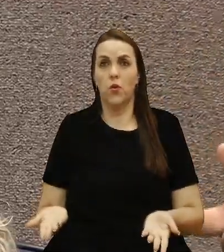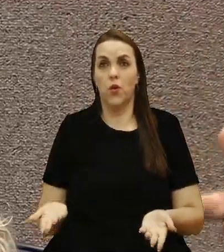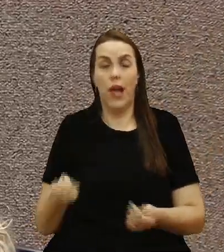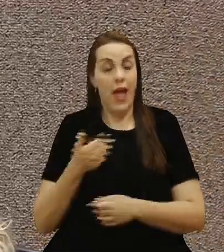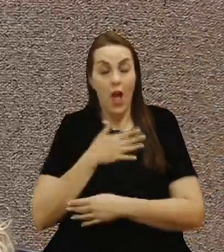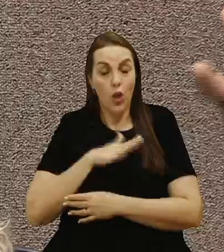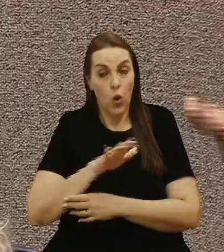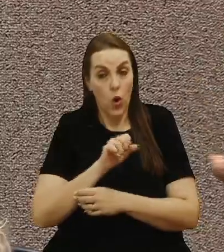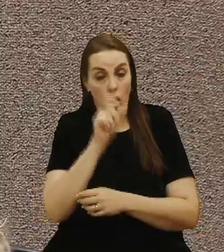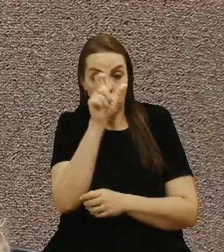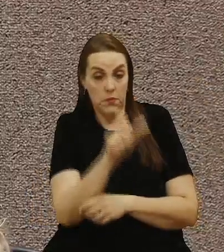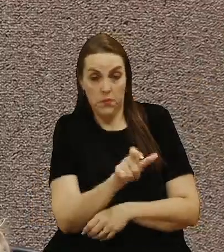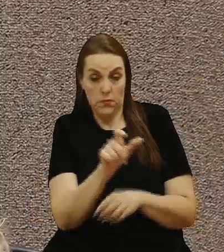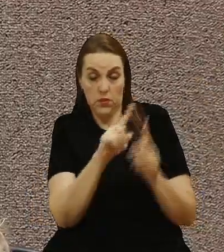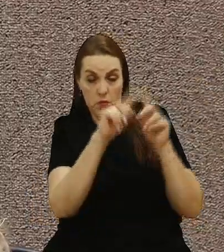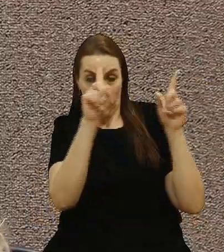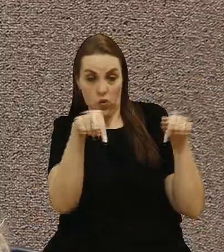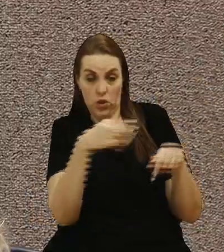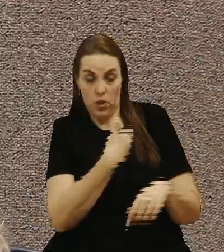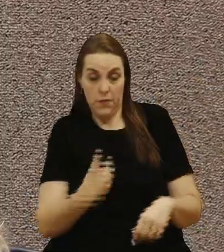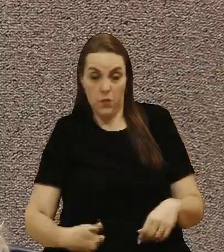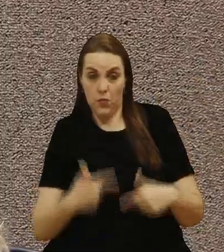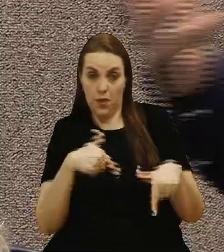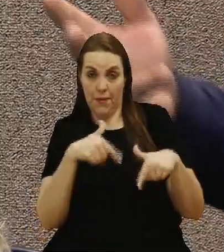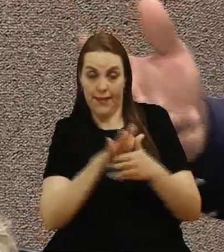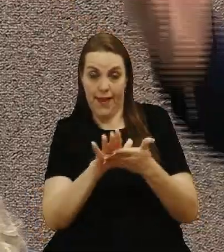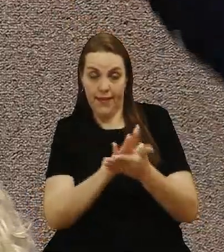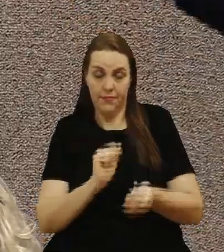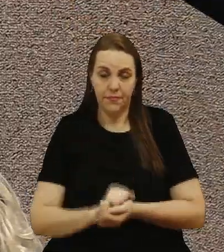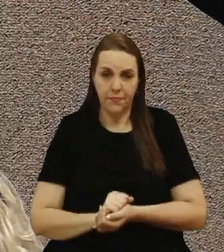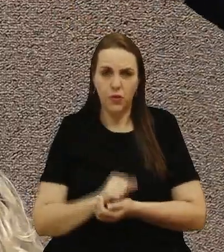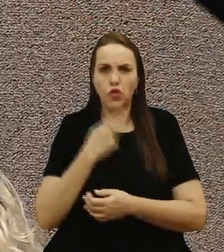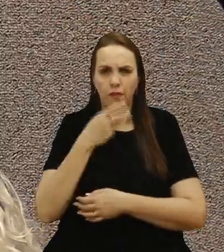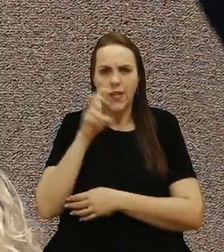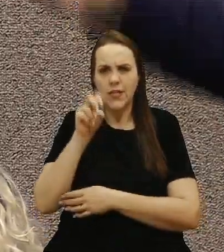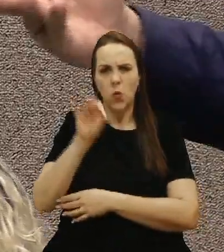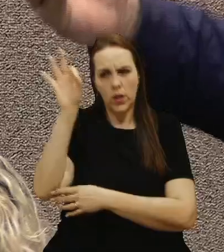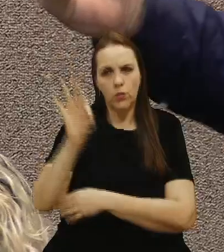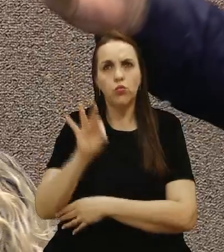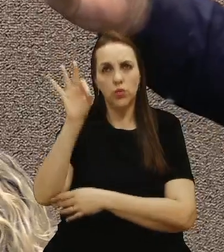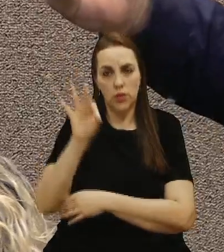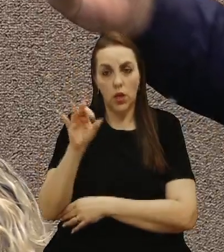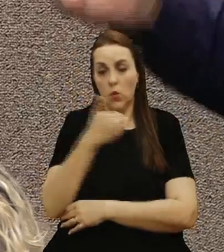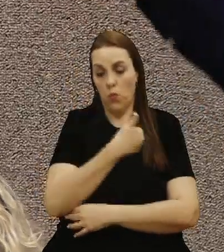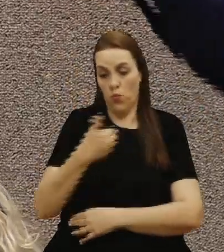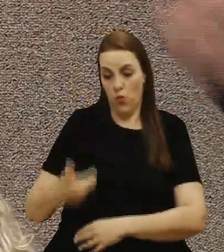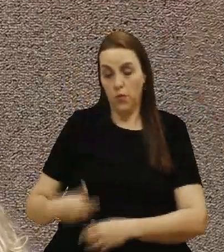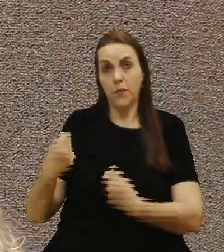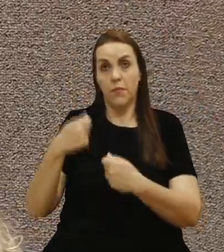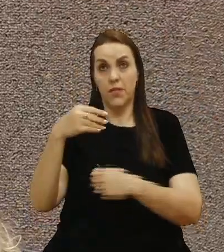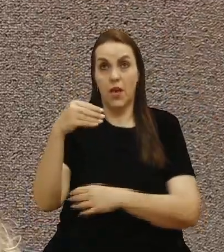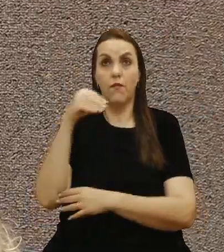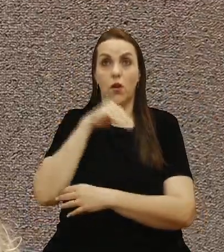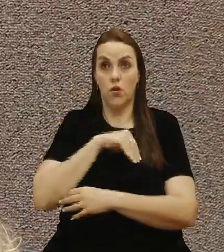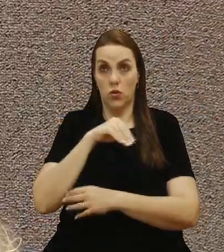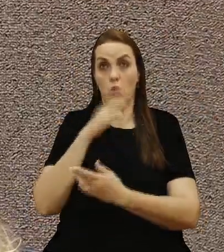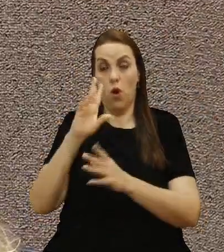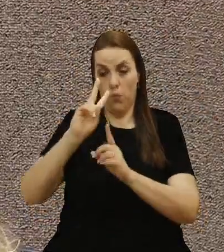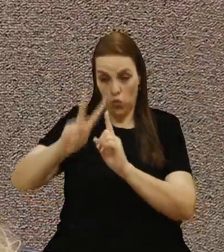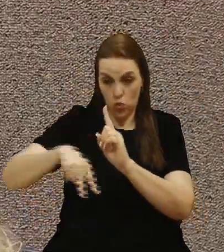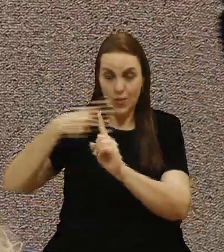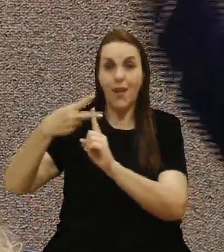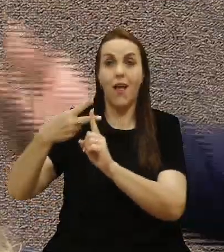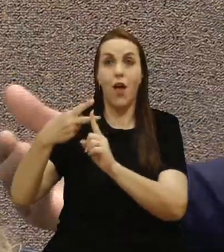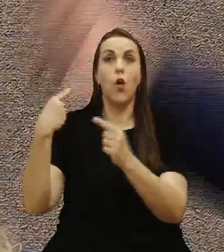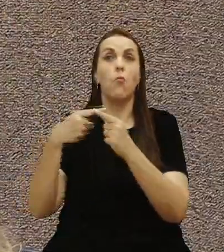trabalha. Só esse é o problema. Eu já disse que 50% dos servidores públicos deveriam receber o dobro do que recebem. Por quê?